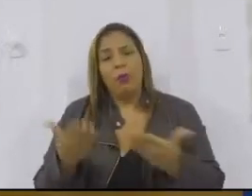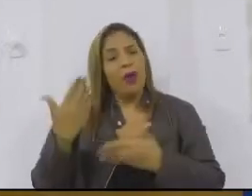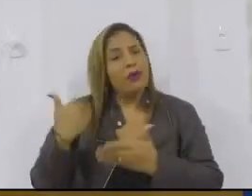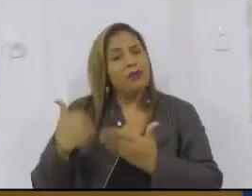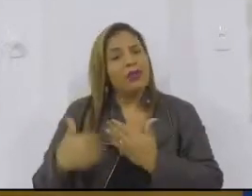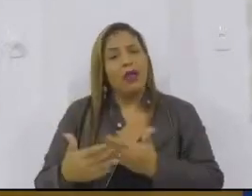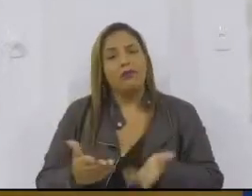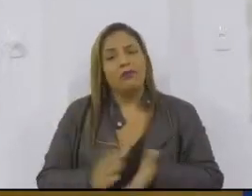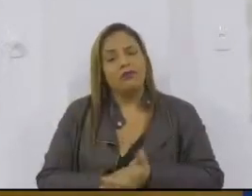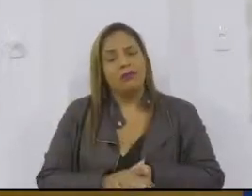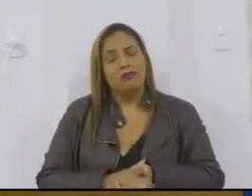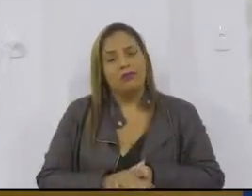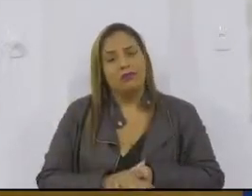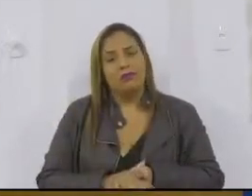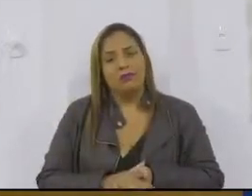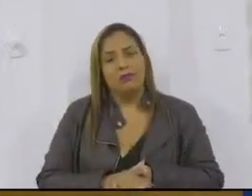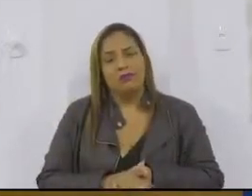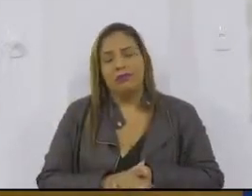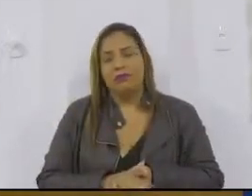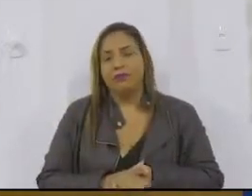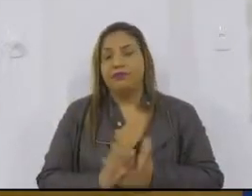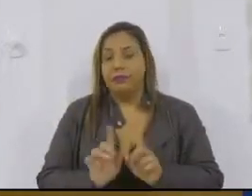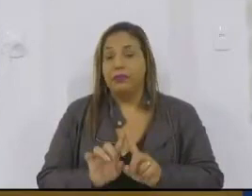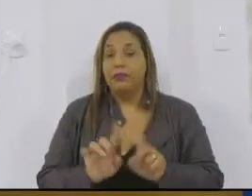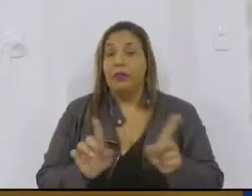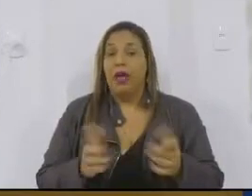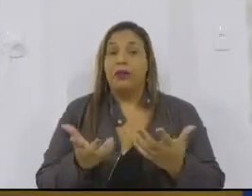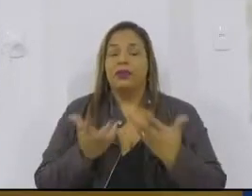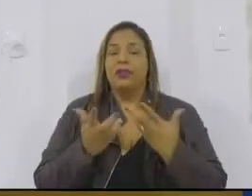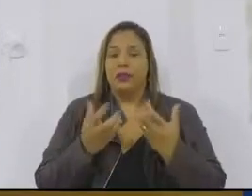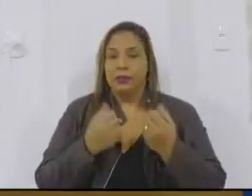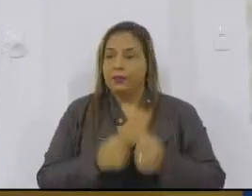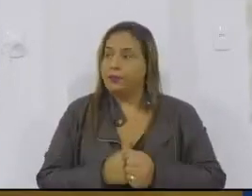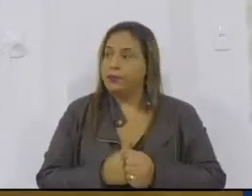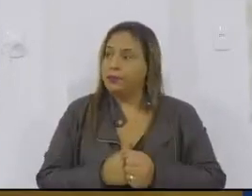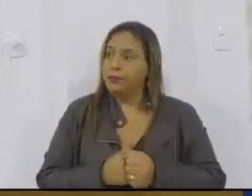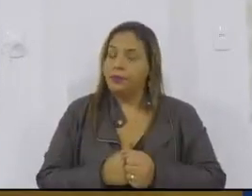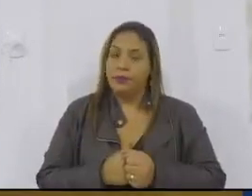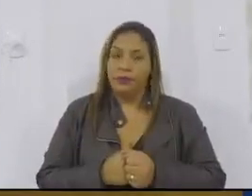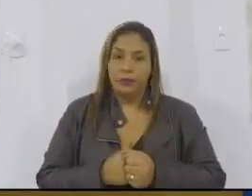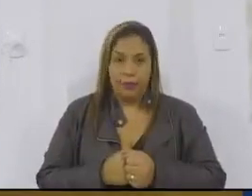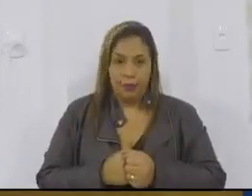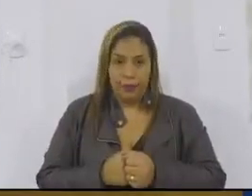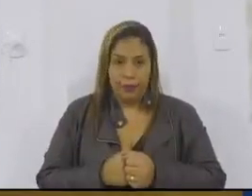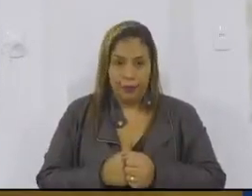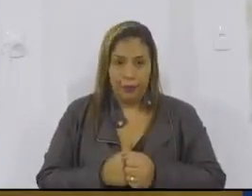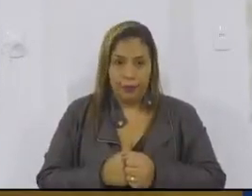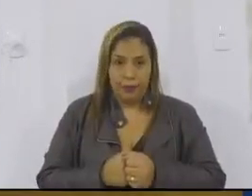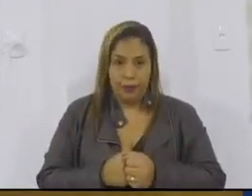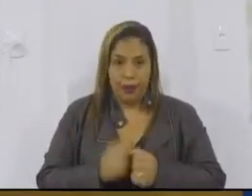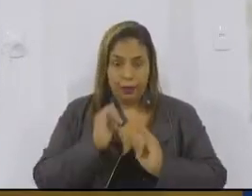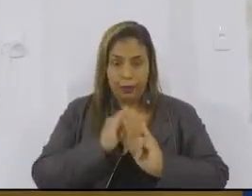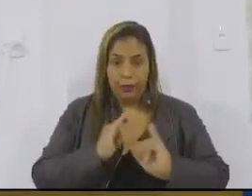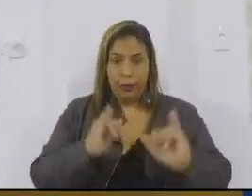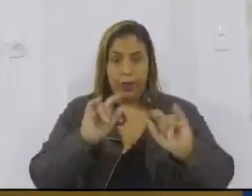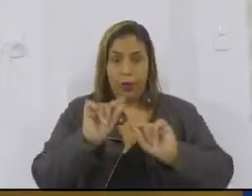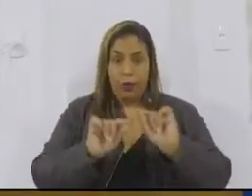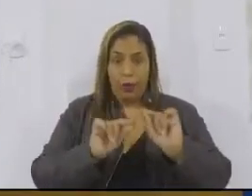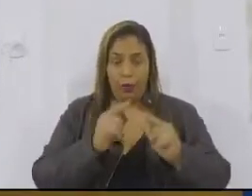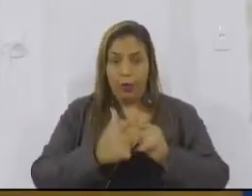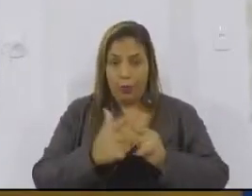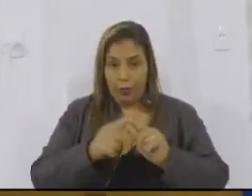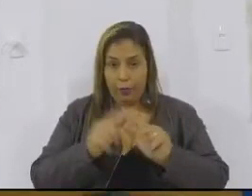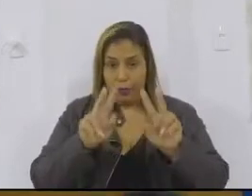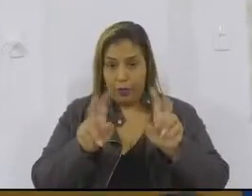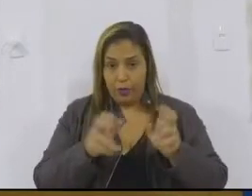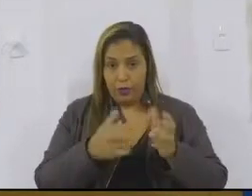Mas eu quero só deixar aqui um recado sobre essa situação ao